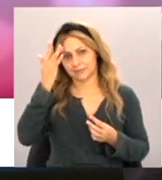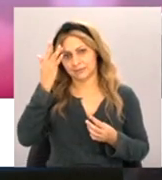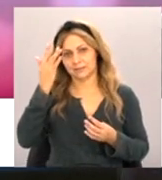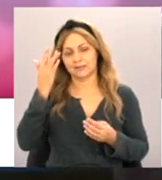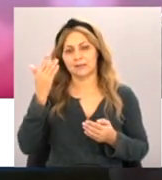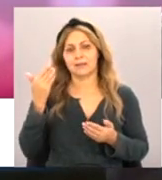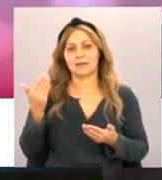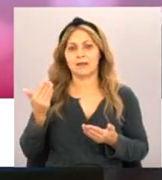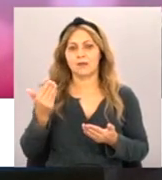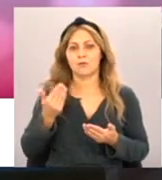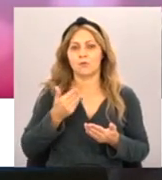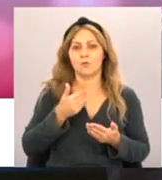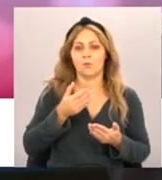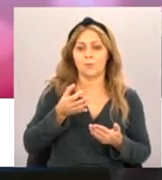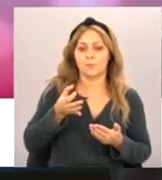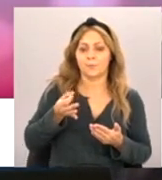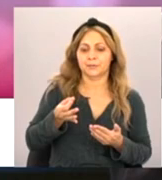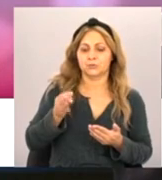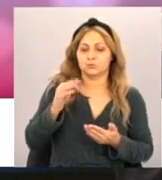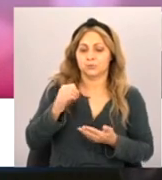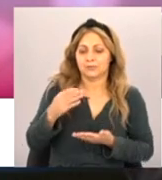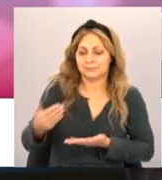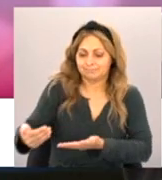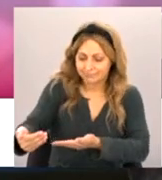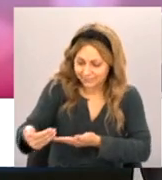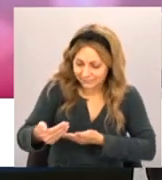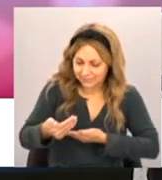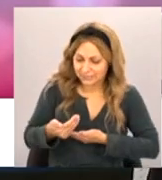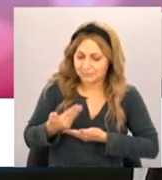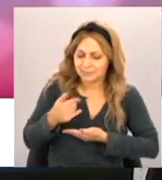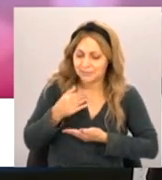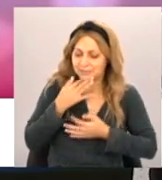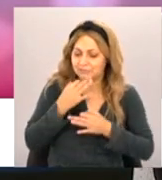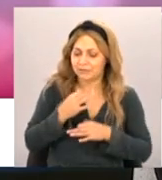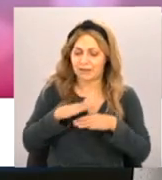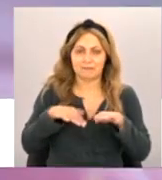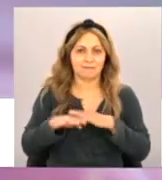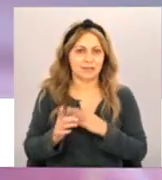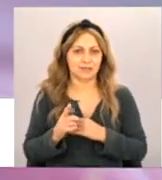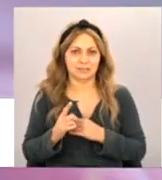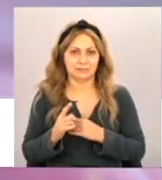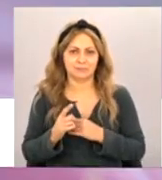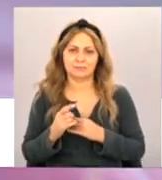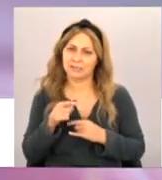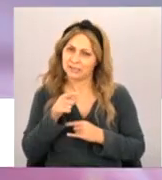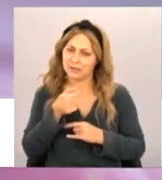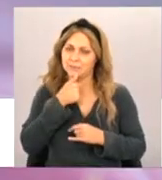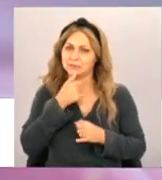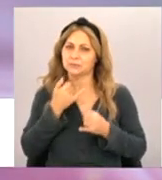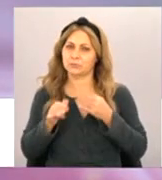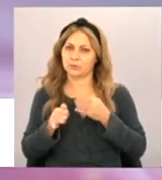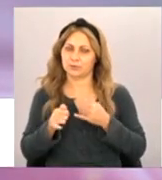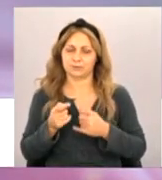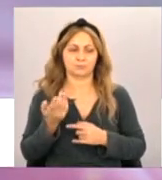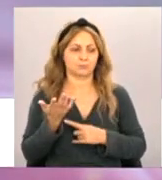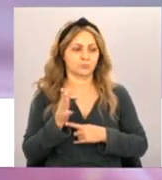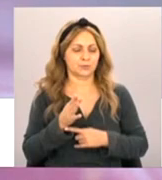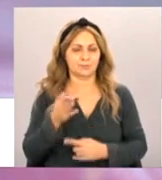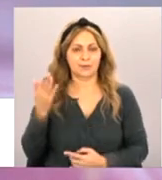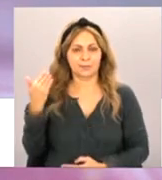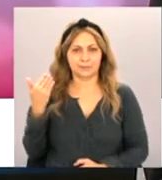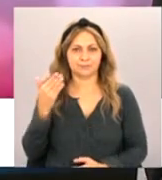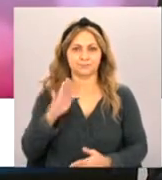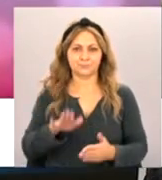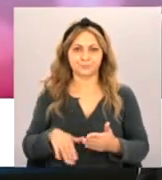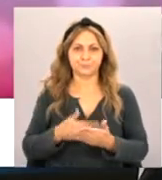socialista mas que depois não tem uma concretização na vida das pessoas são muito perigosos eu falei a pouco problema de por propostas são